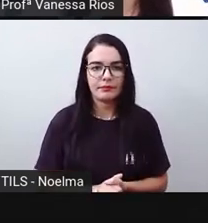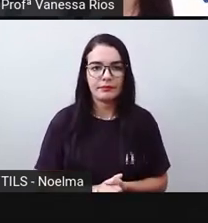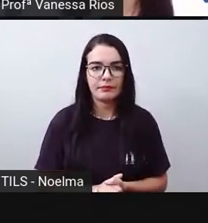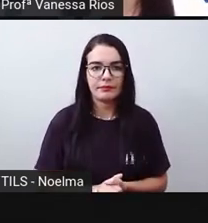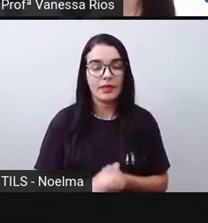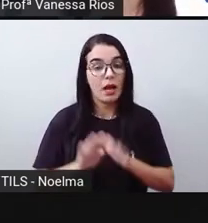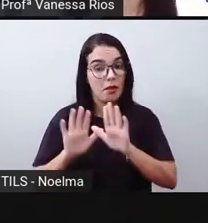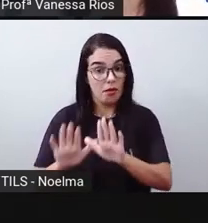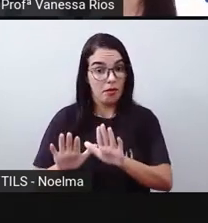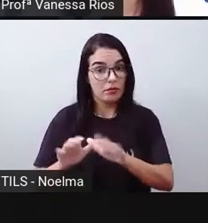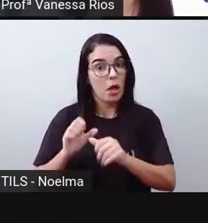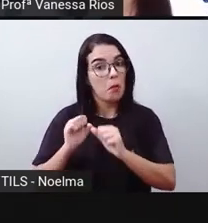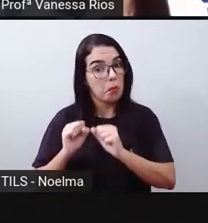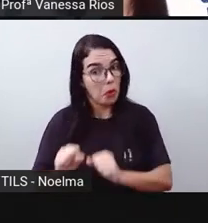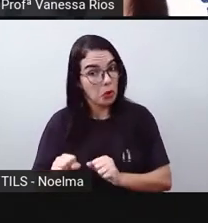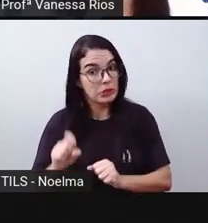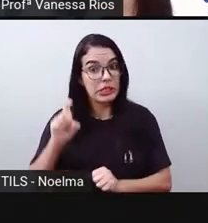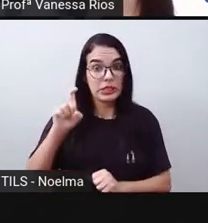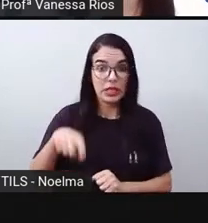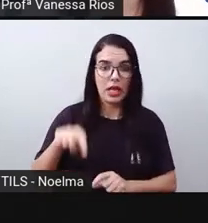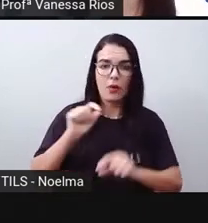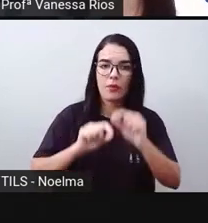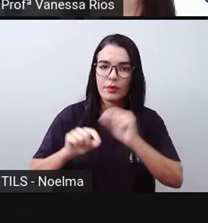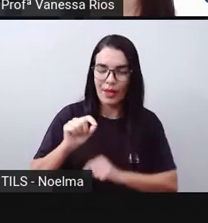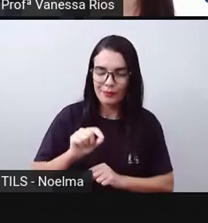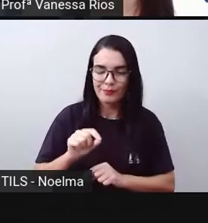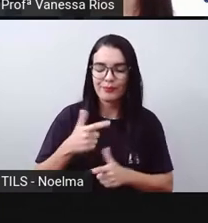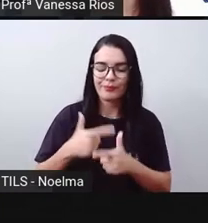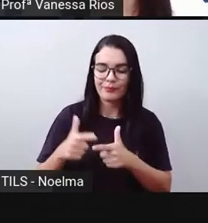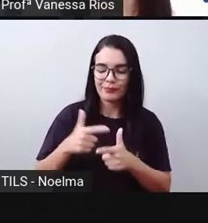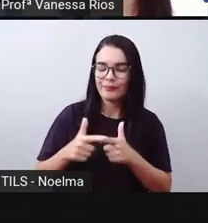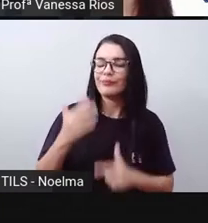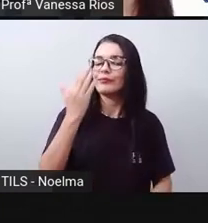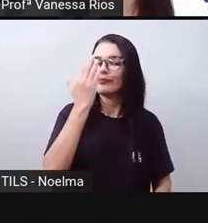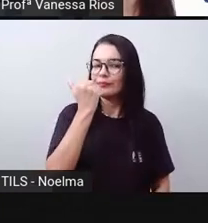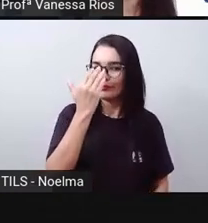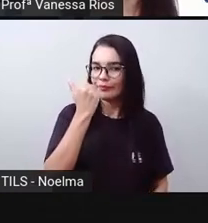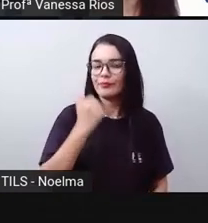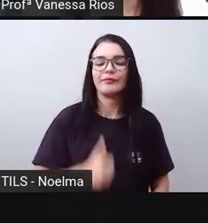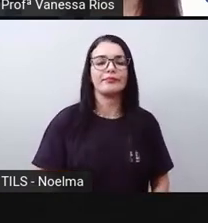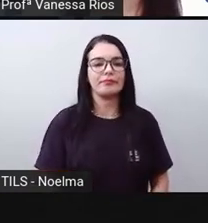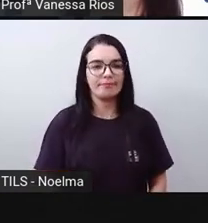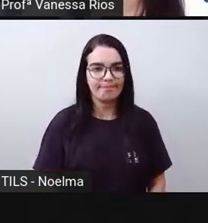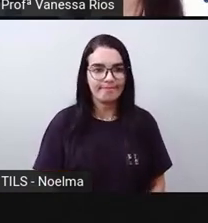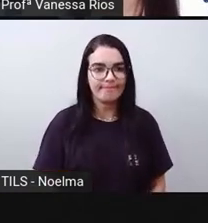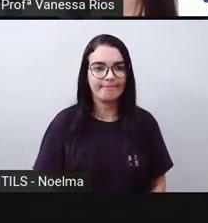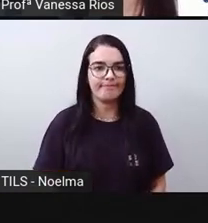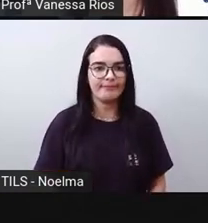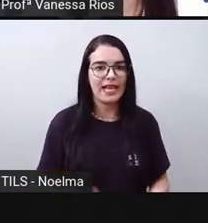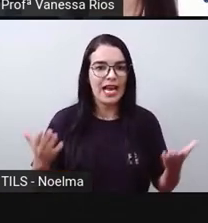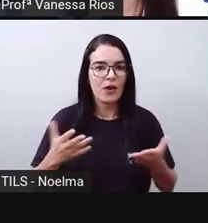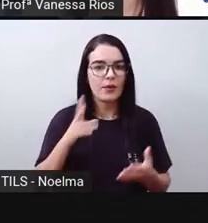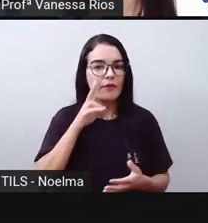ó, provavelmente se trata de algum distúrbio alimentar. E a gente vai agora observar, não